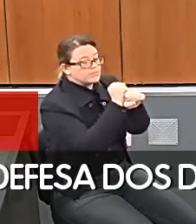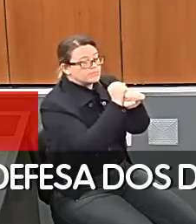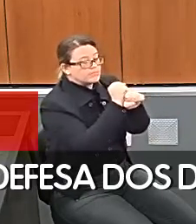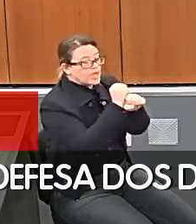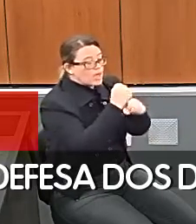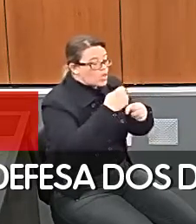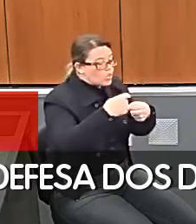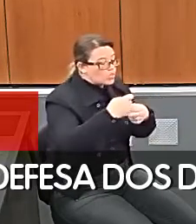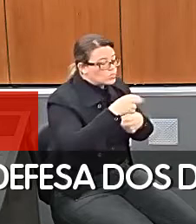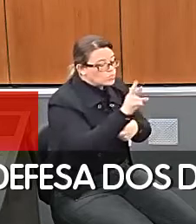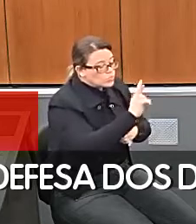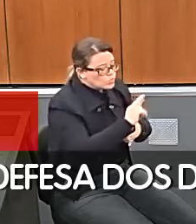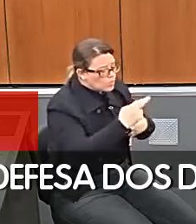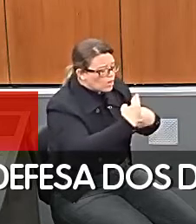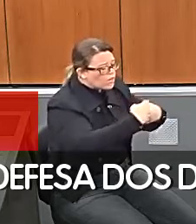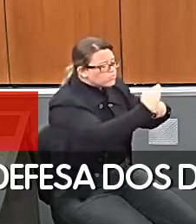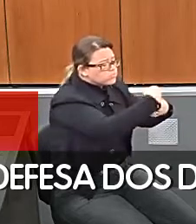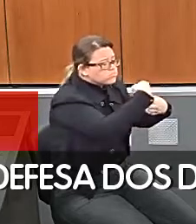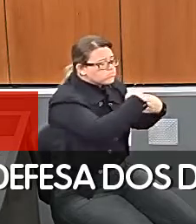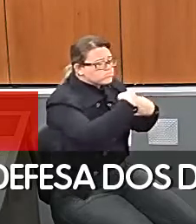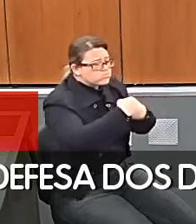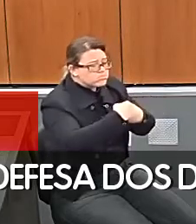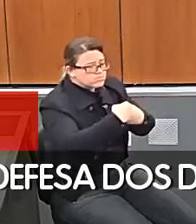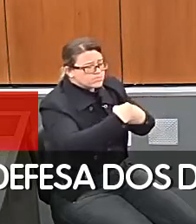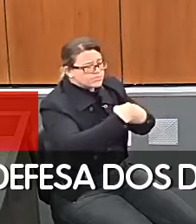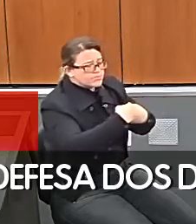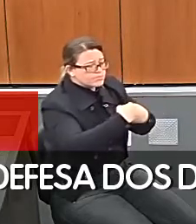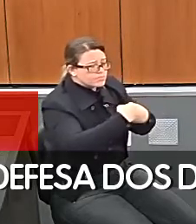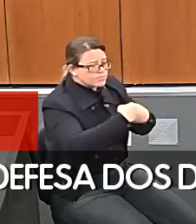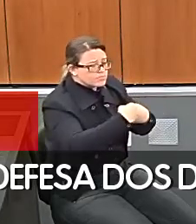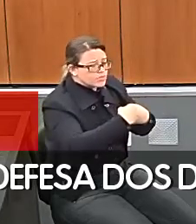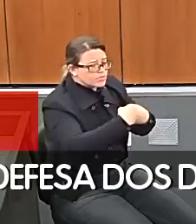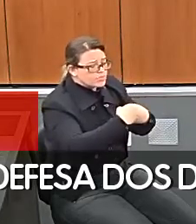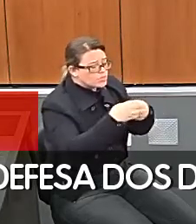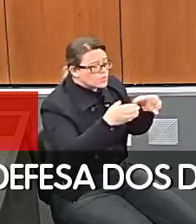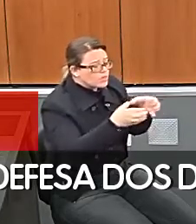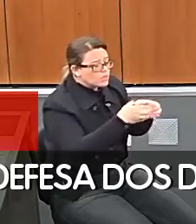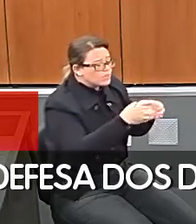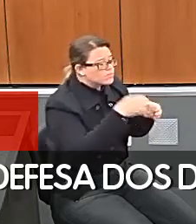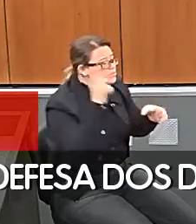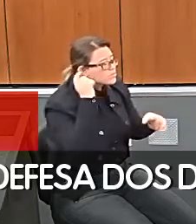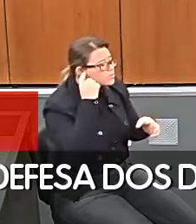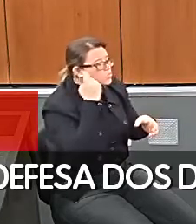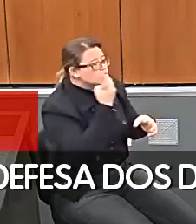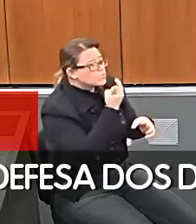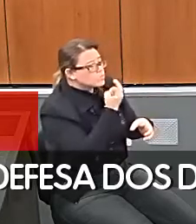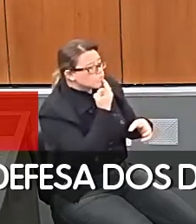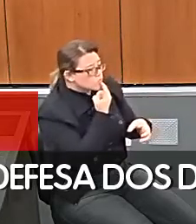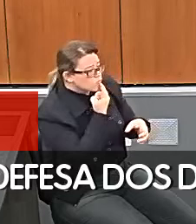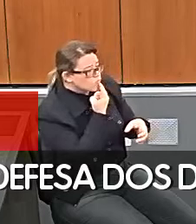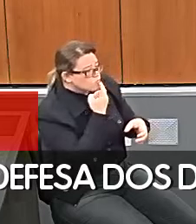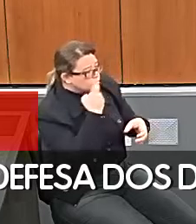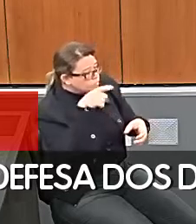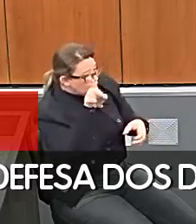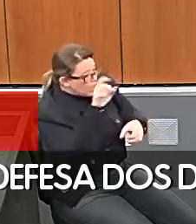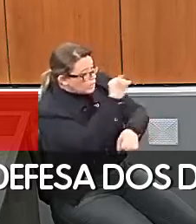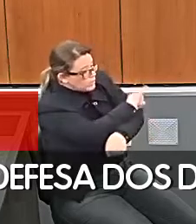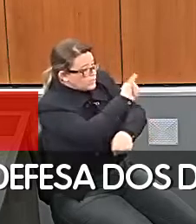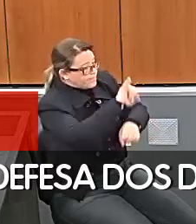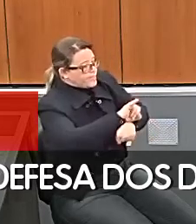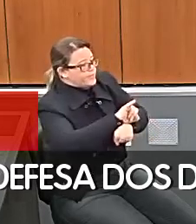questões ligadas à comunidade surda. Já tem 4 pessoas confirmadas para estar participando